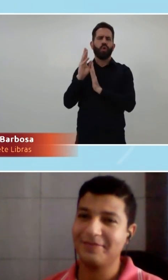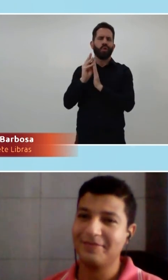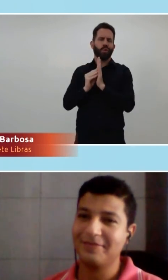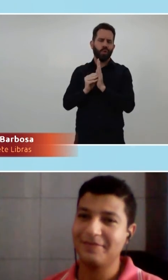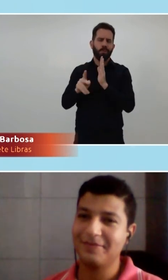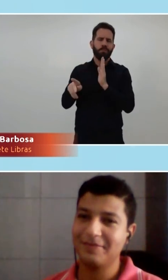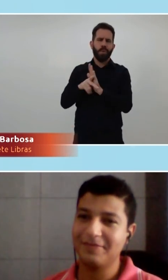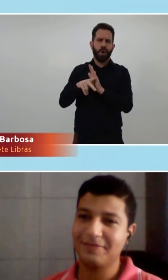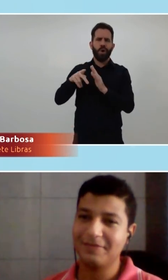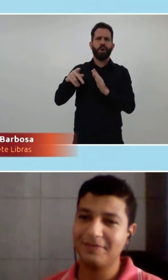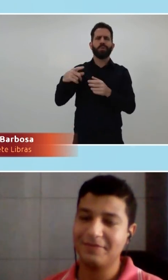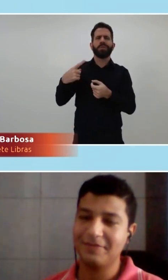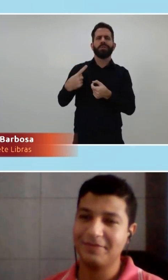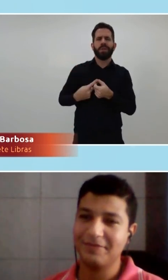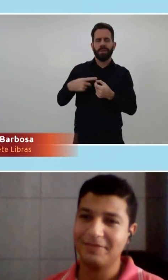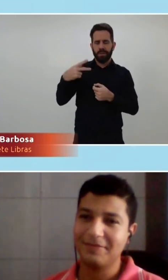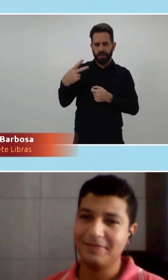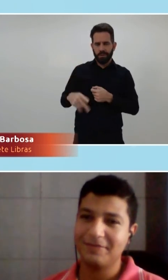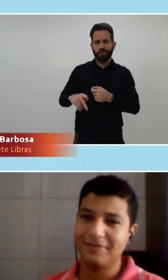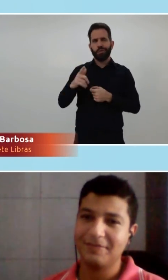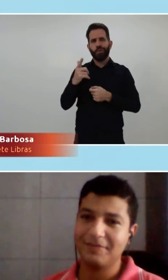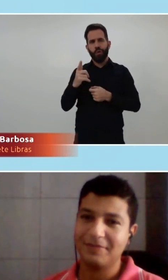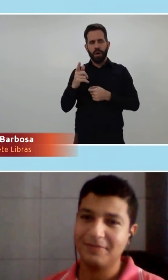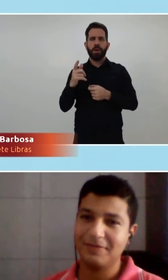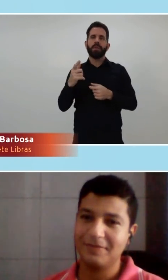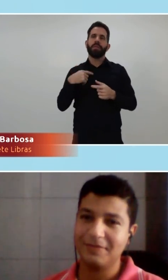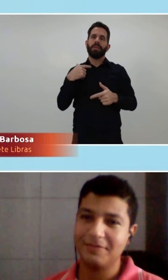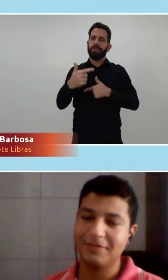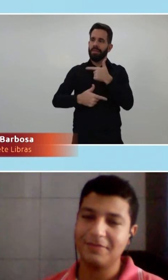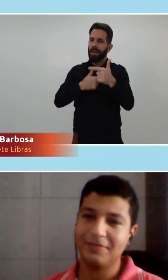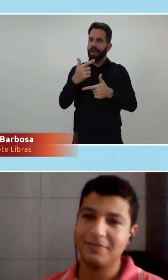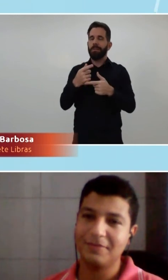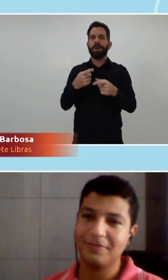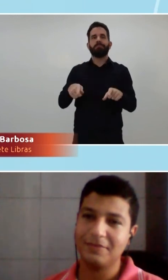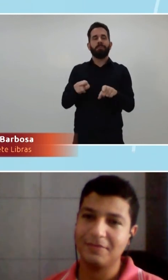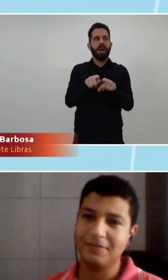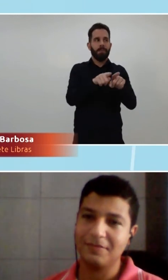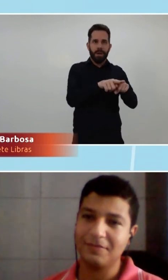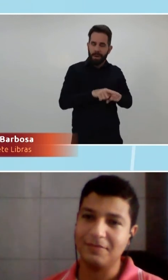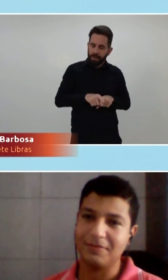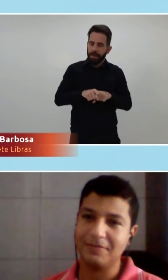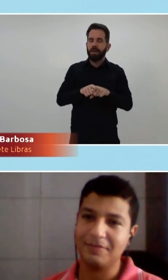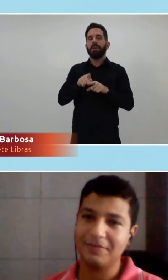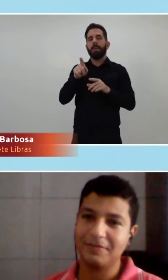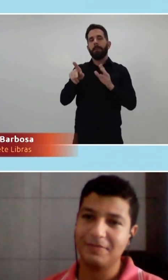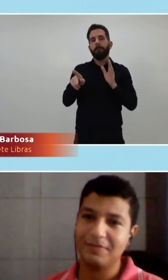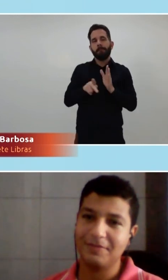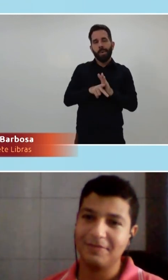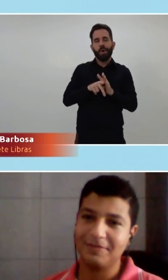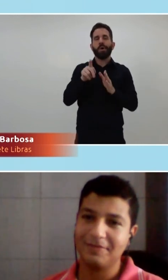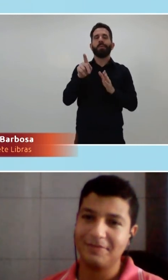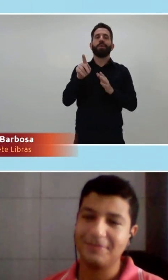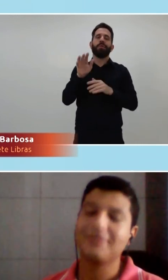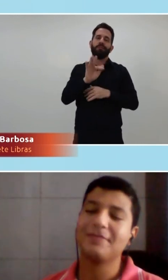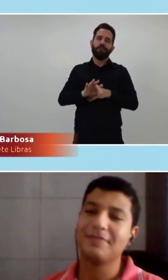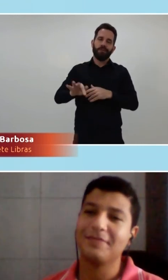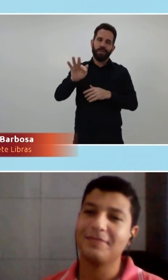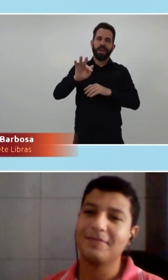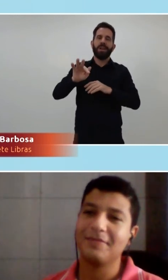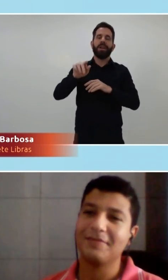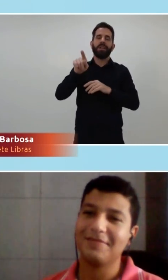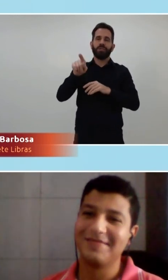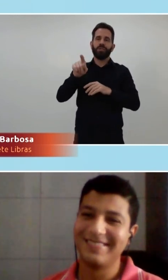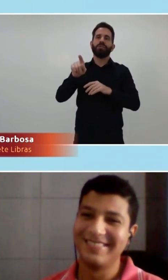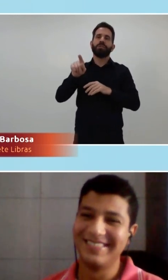com alunos da Faculdade de Comunicação, da Faculdade de Letras, de Música e de Design também. Obrigada novamente, Vitor, ou